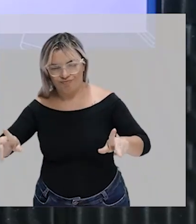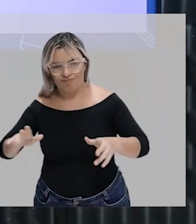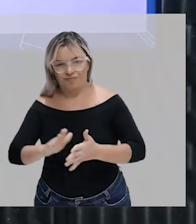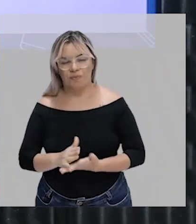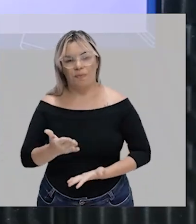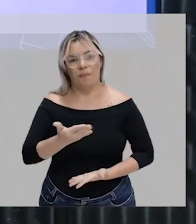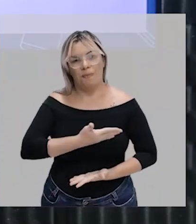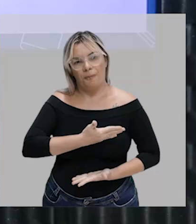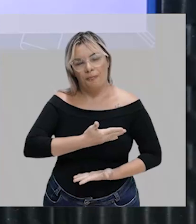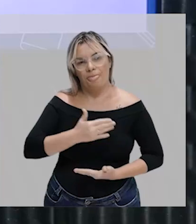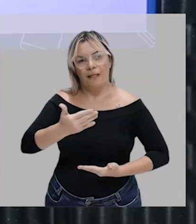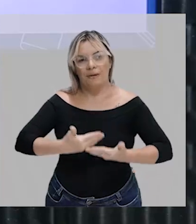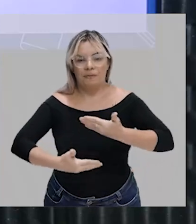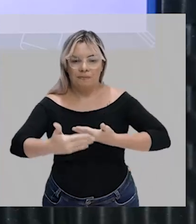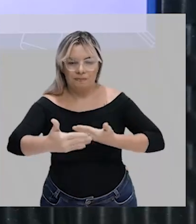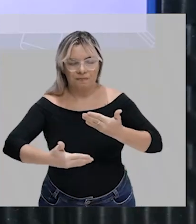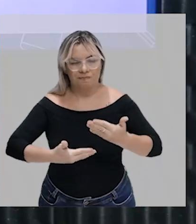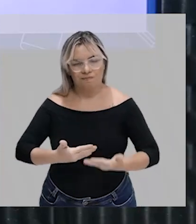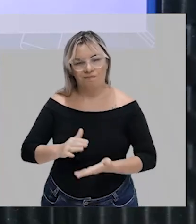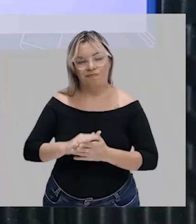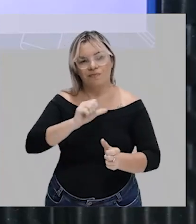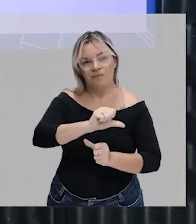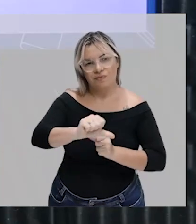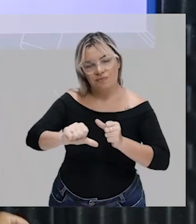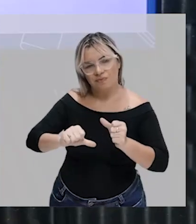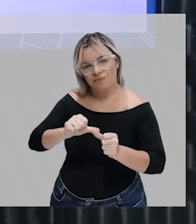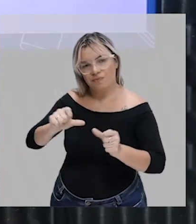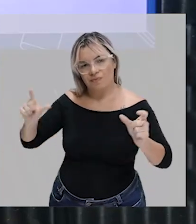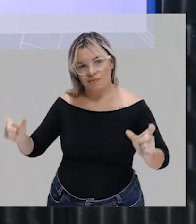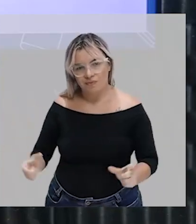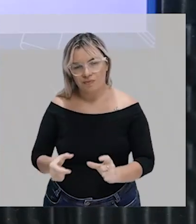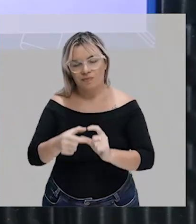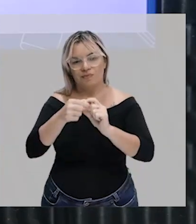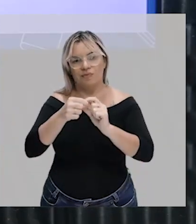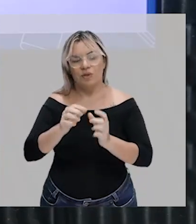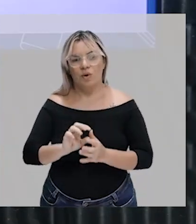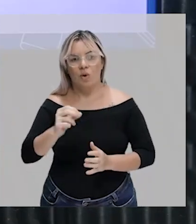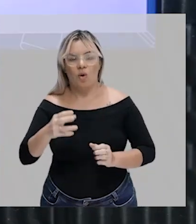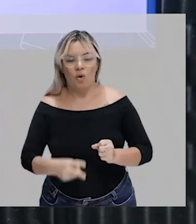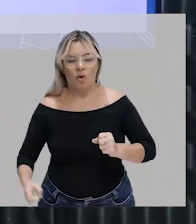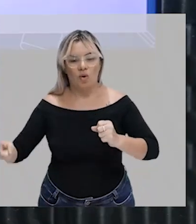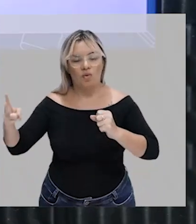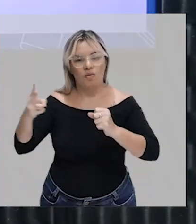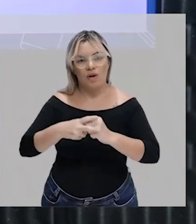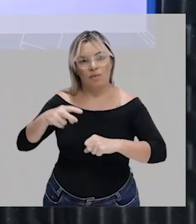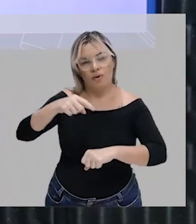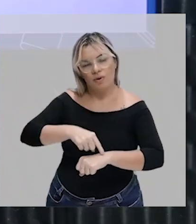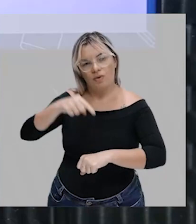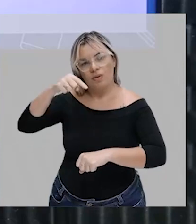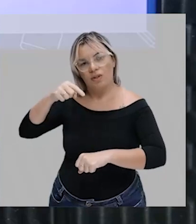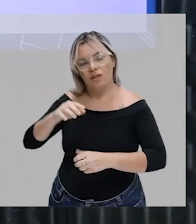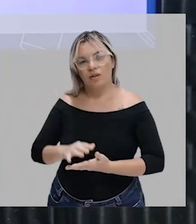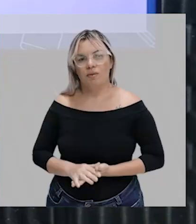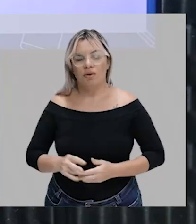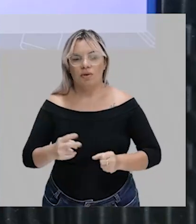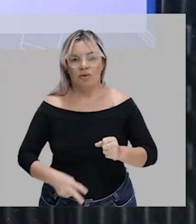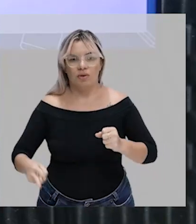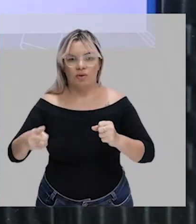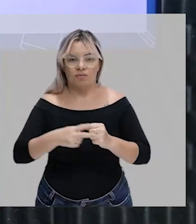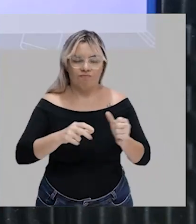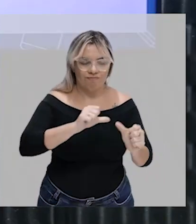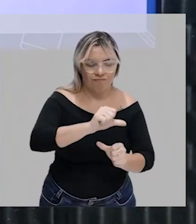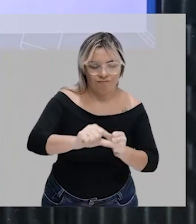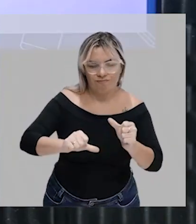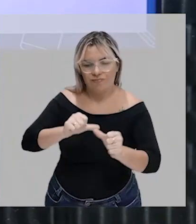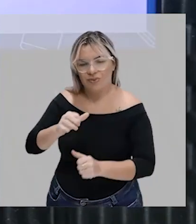muda um conectivo, aí mais lá na frente muda um verbo, ou muda o tempo verbal, e isso vira